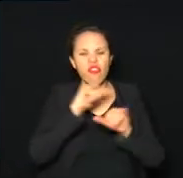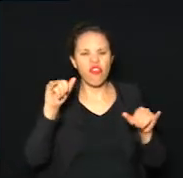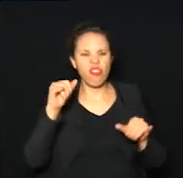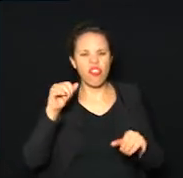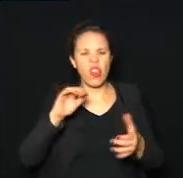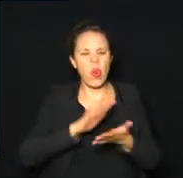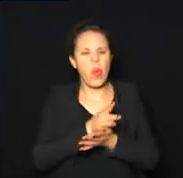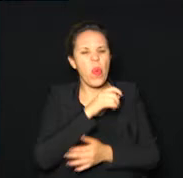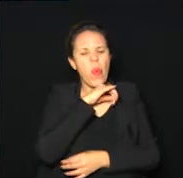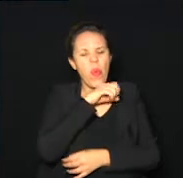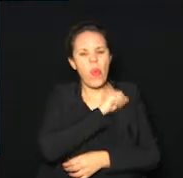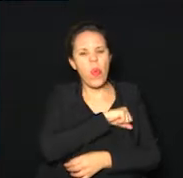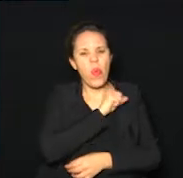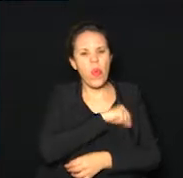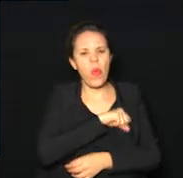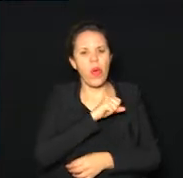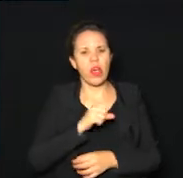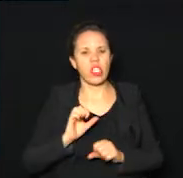cruel